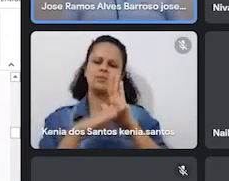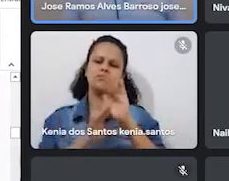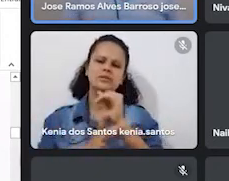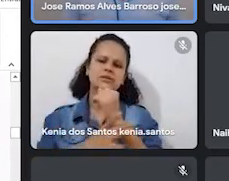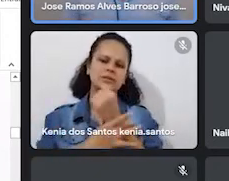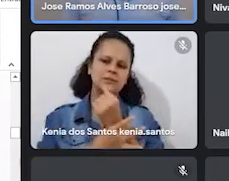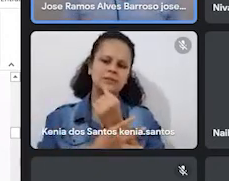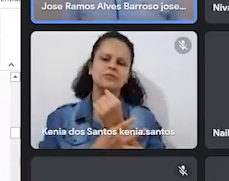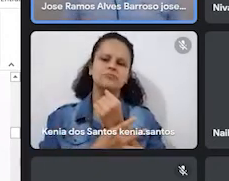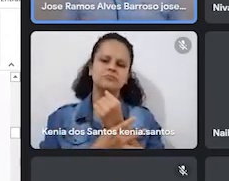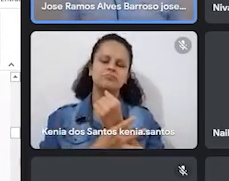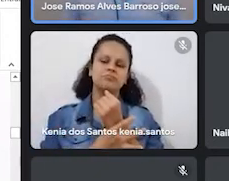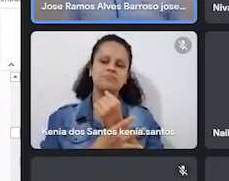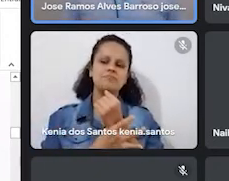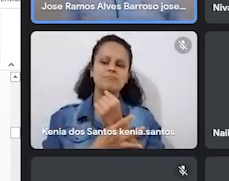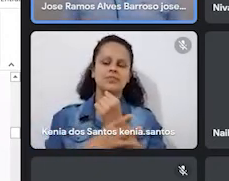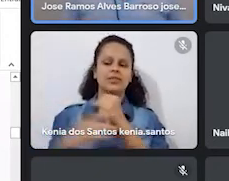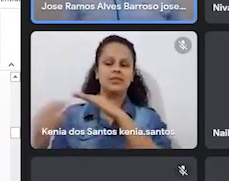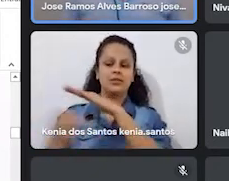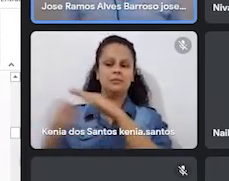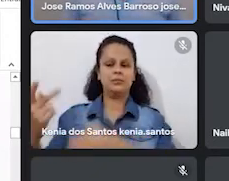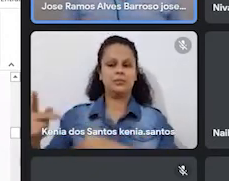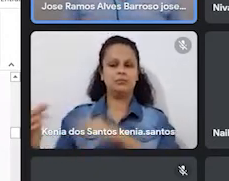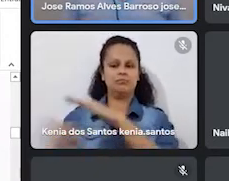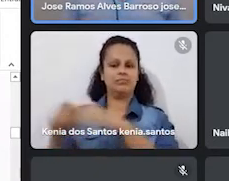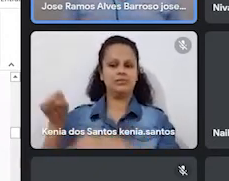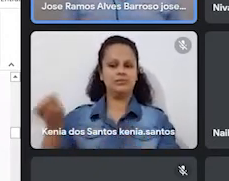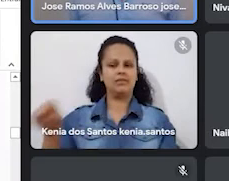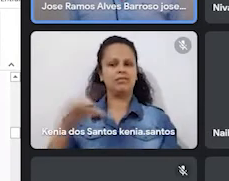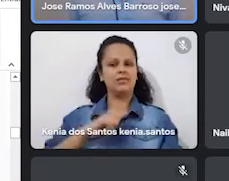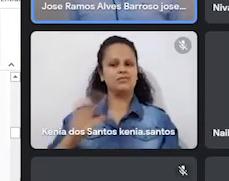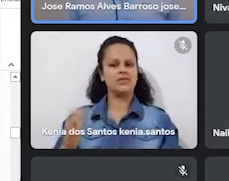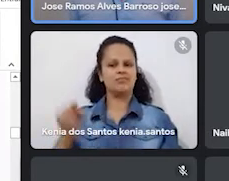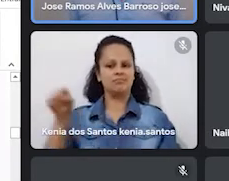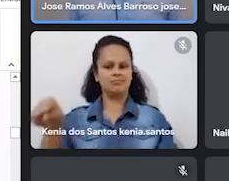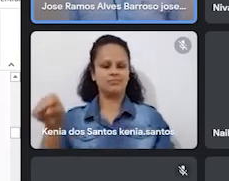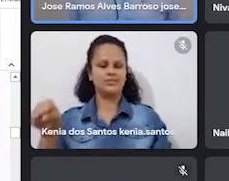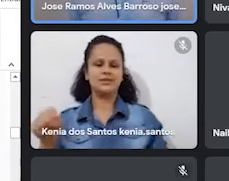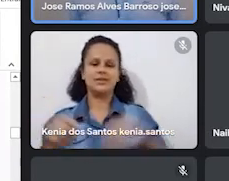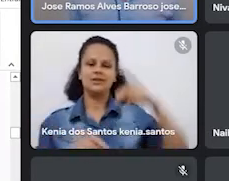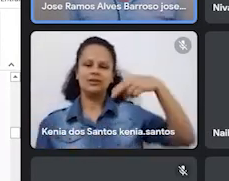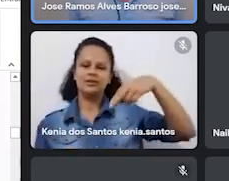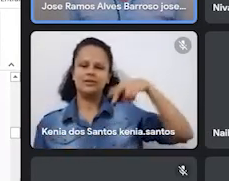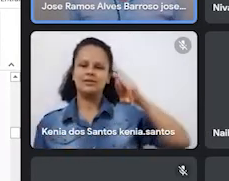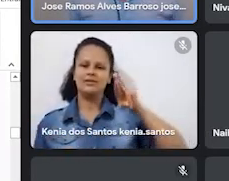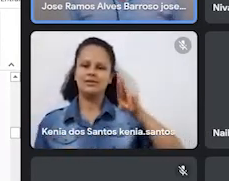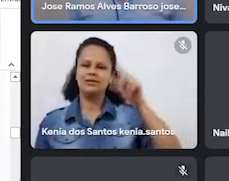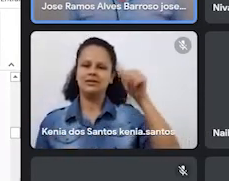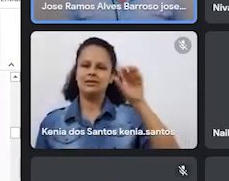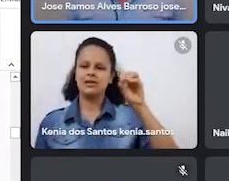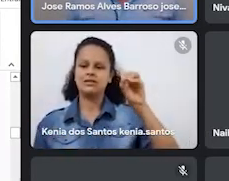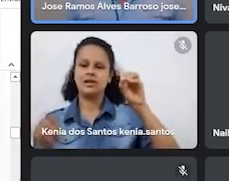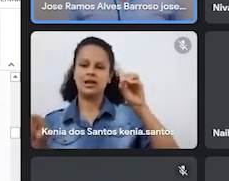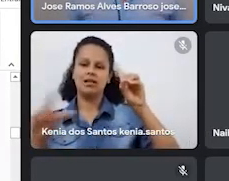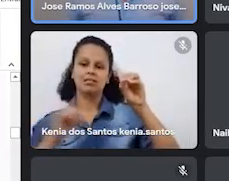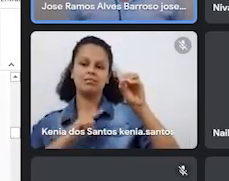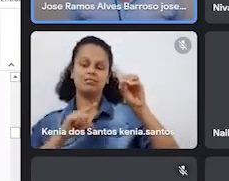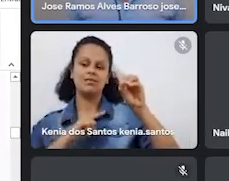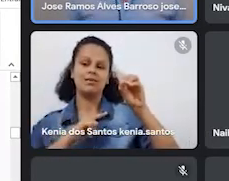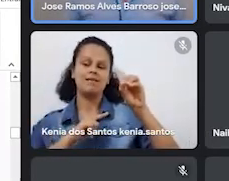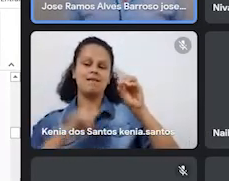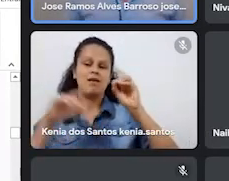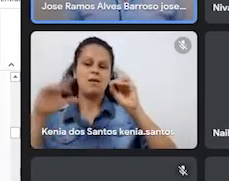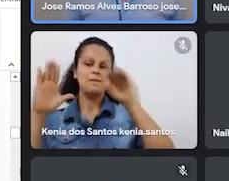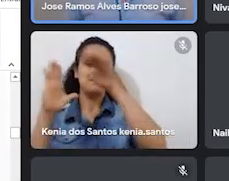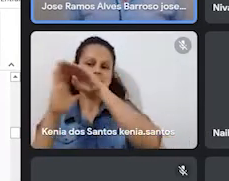superior à NR10. As empresas são obrigadas a